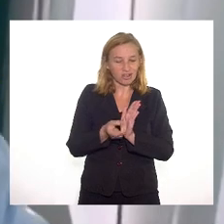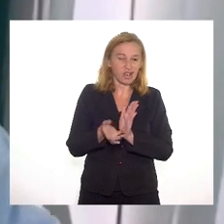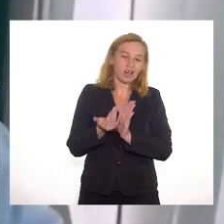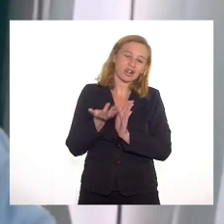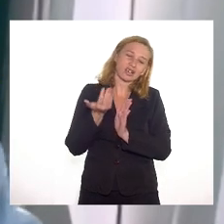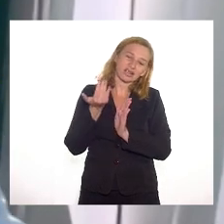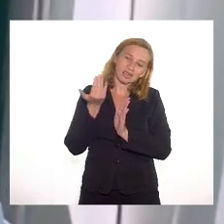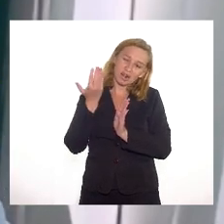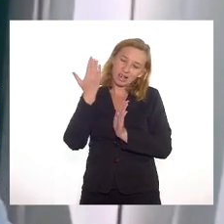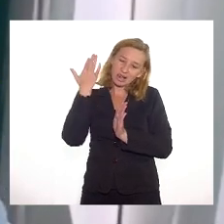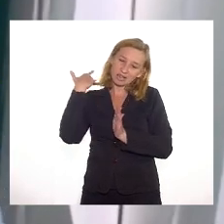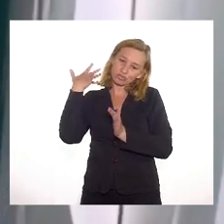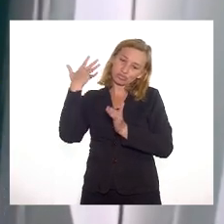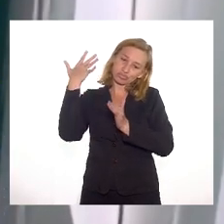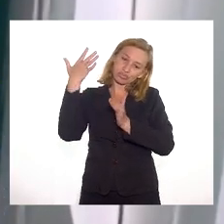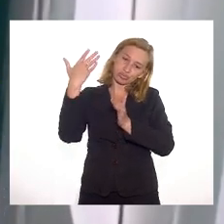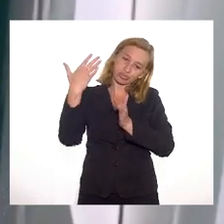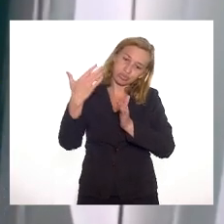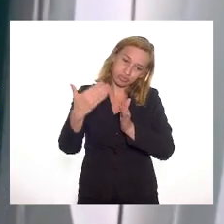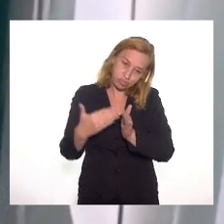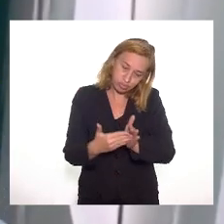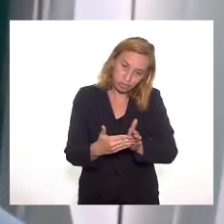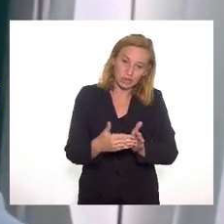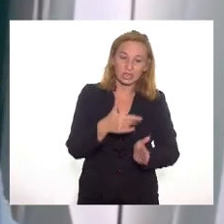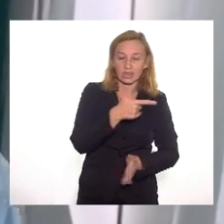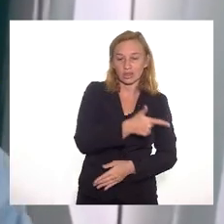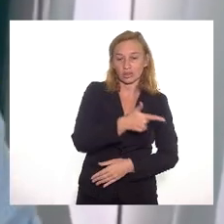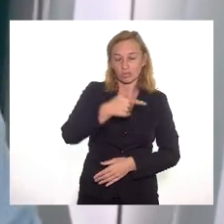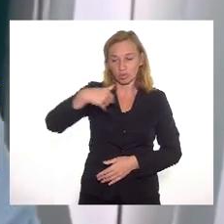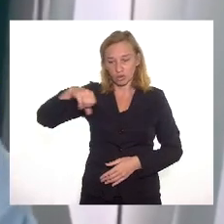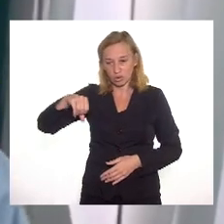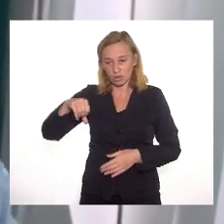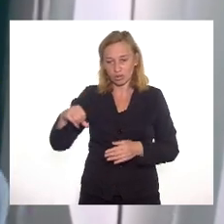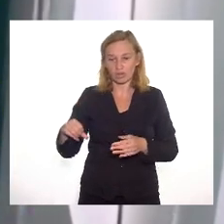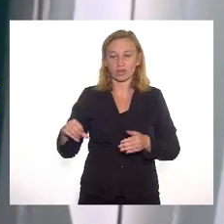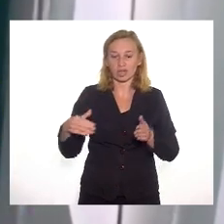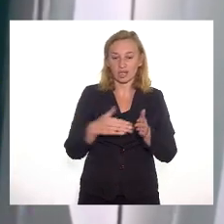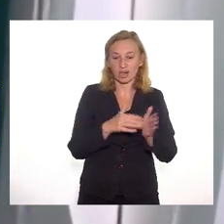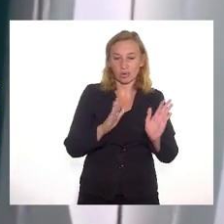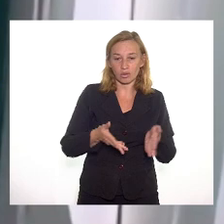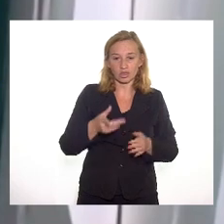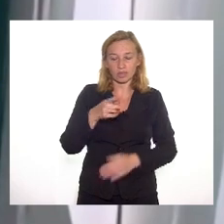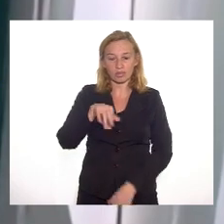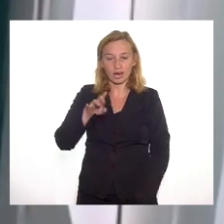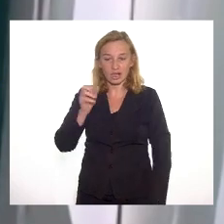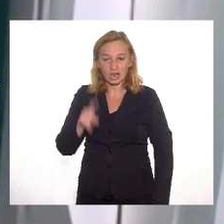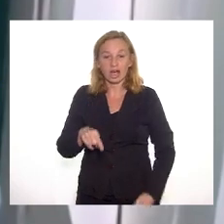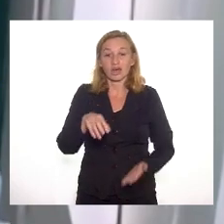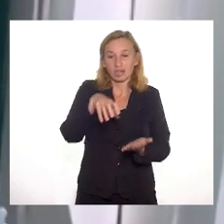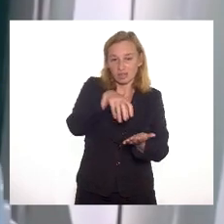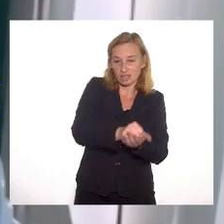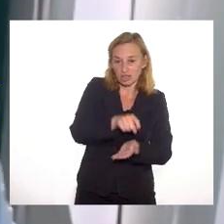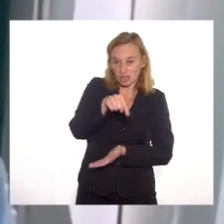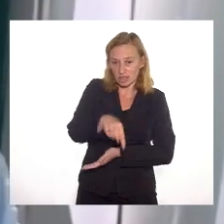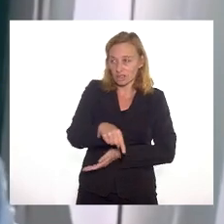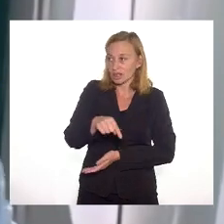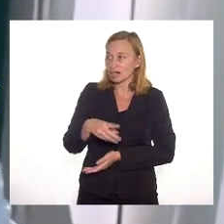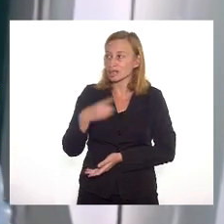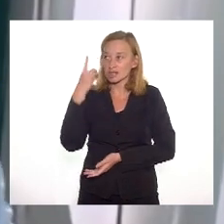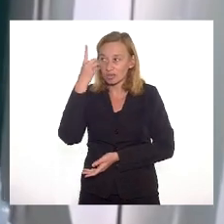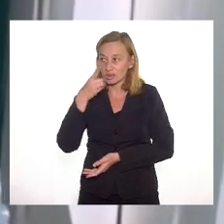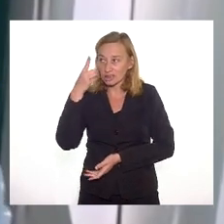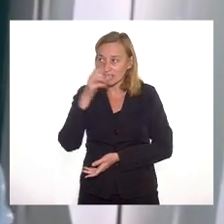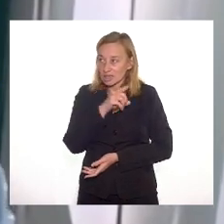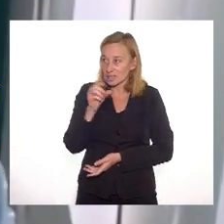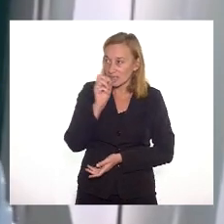se consolidando e se desenvolvendo desde o ano de 2009 em Maricá. Então, queria fazer esse registro aqui. A deputada Zeidan, que é de Maricá,